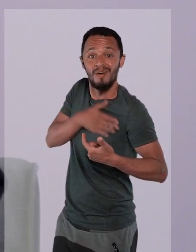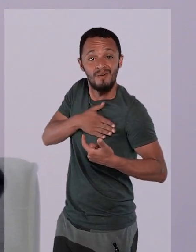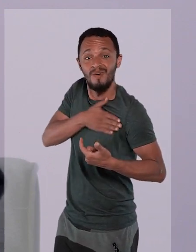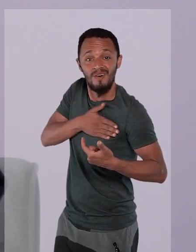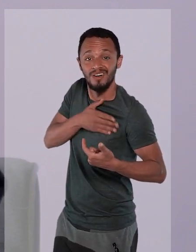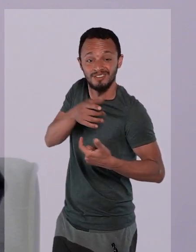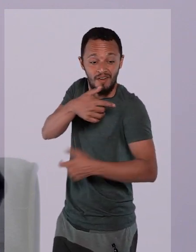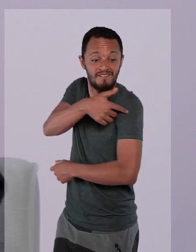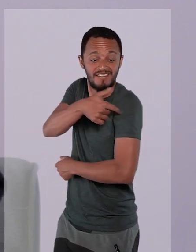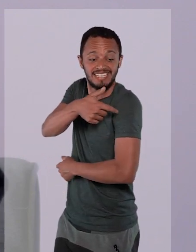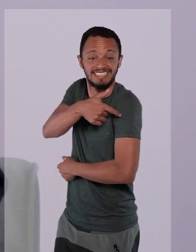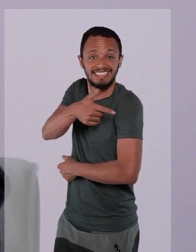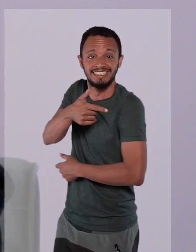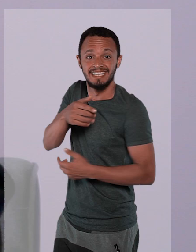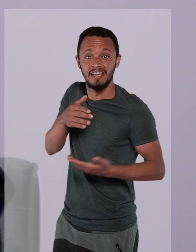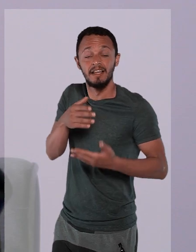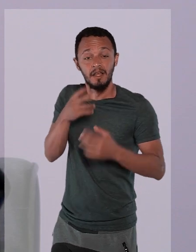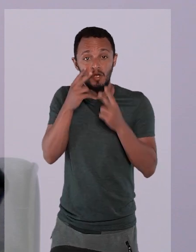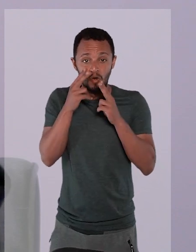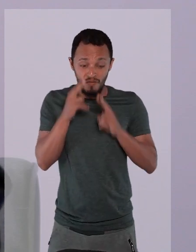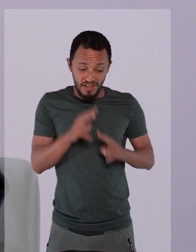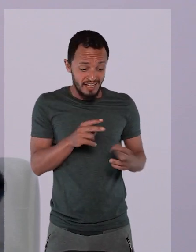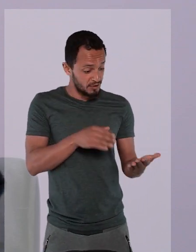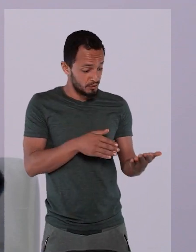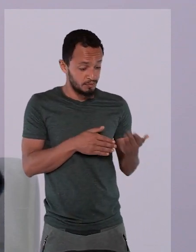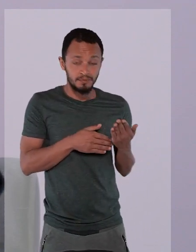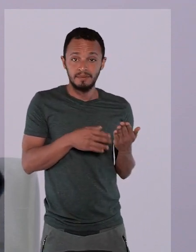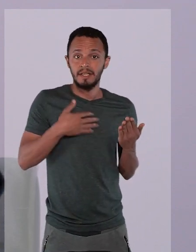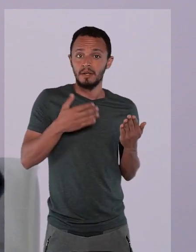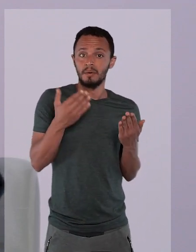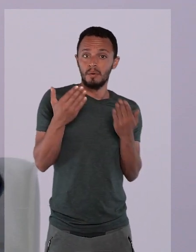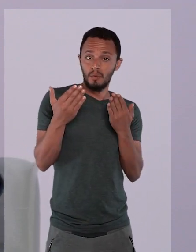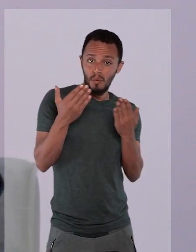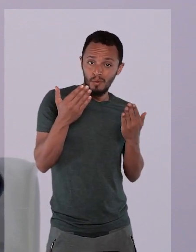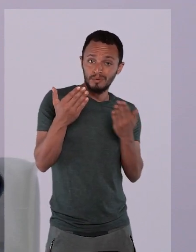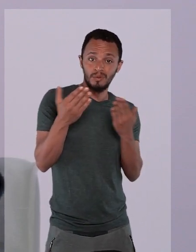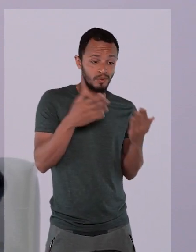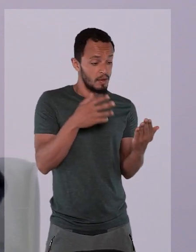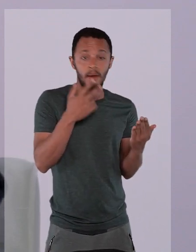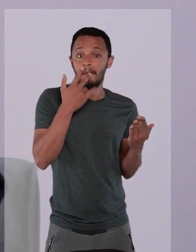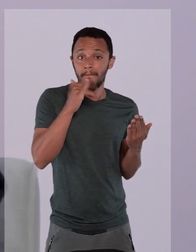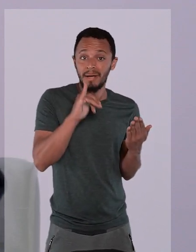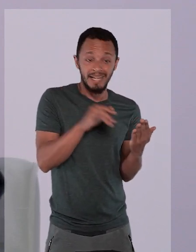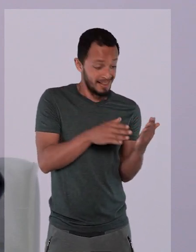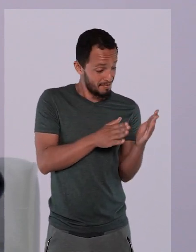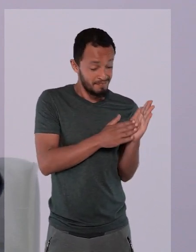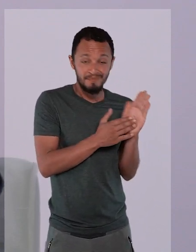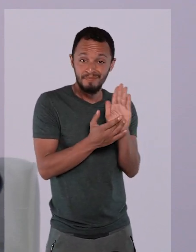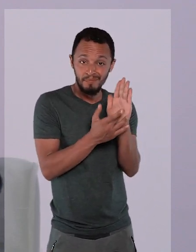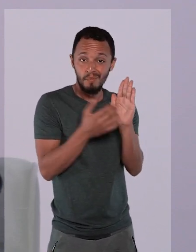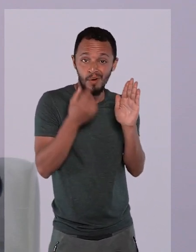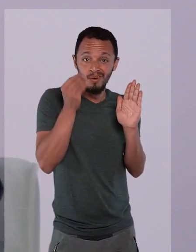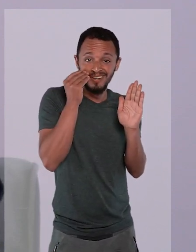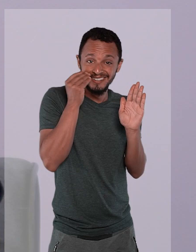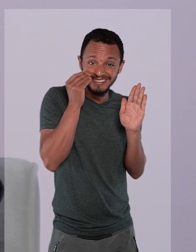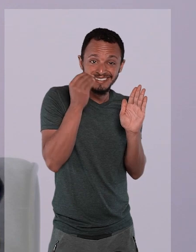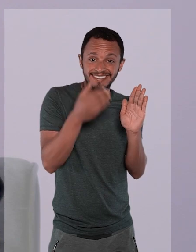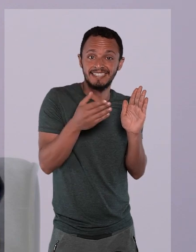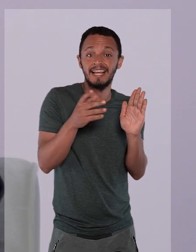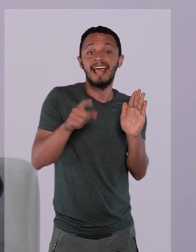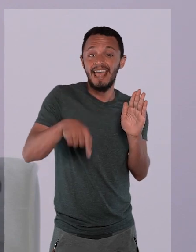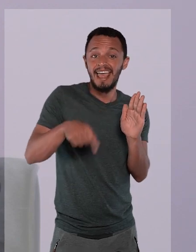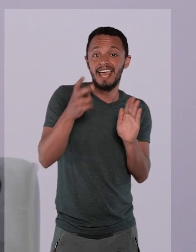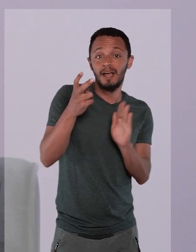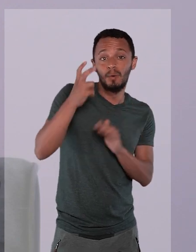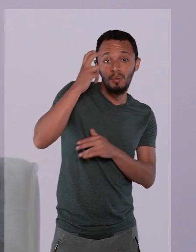preenchida. Eu vejo isso porque a gente trabalha, né, Silvana, com controle de contatos e os pais levam a cadernetinha. E é uma coisa incorporada na